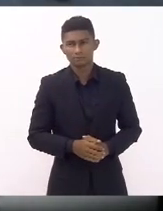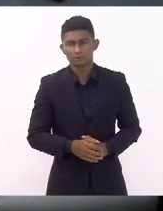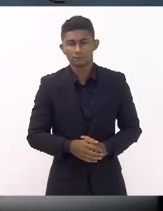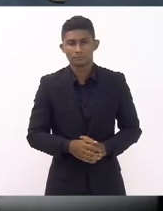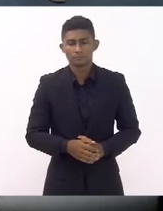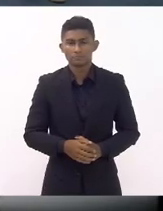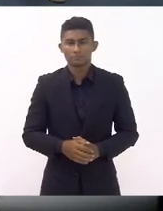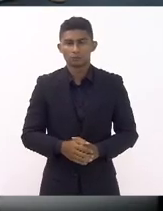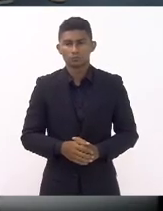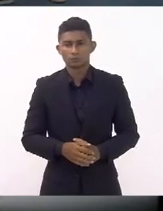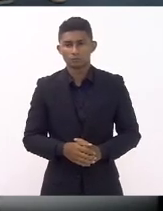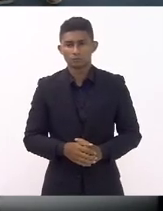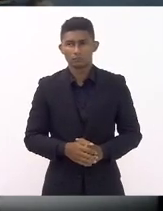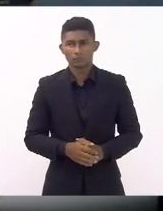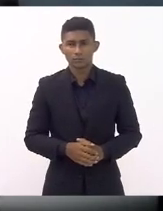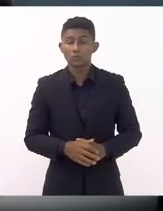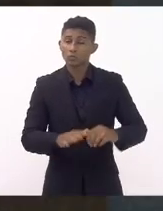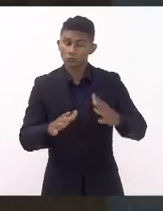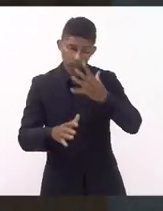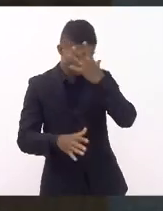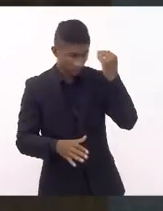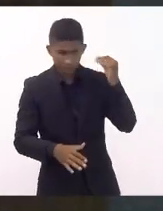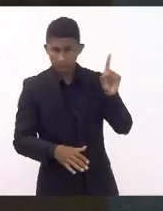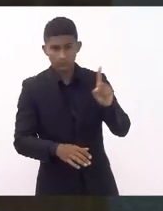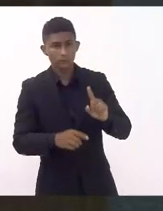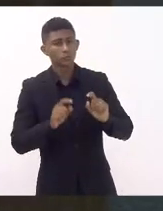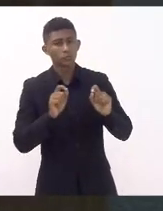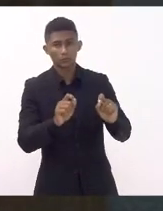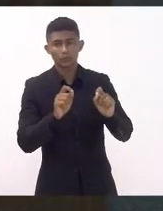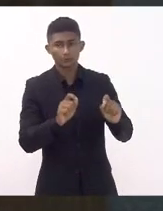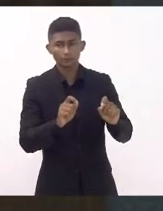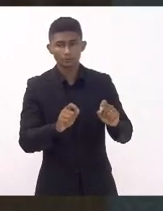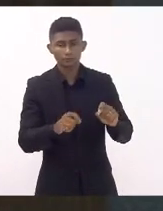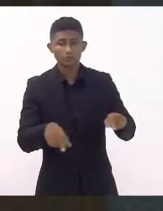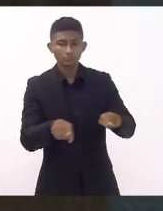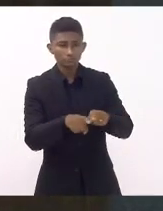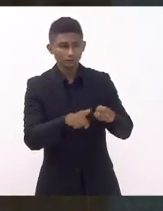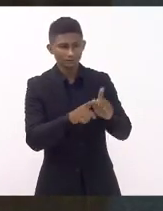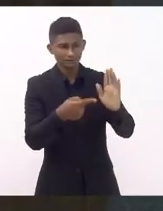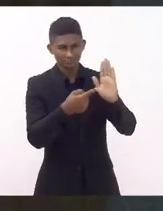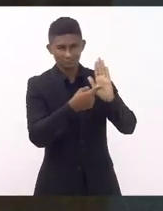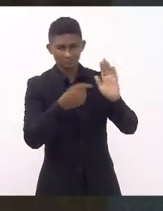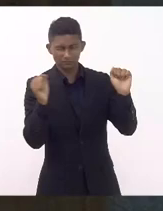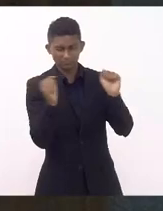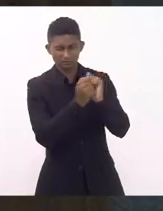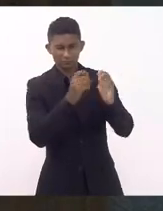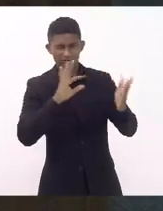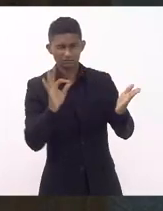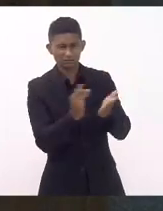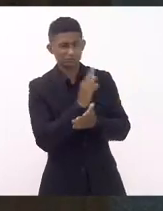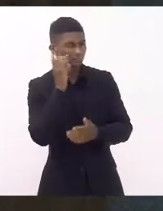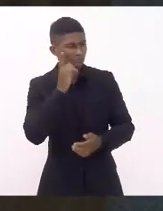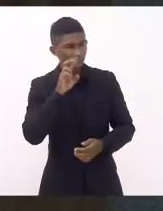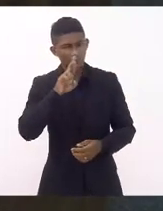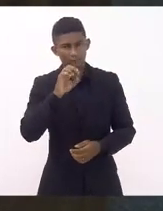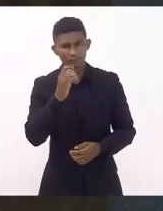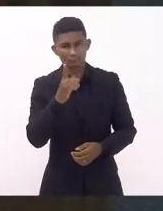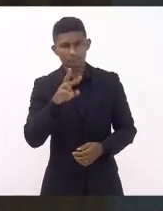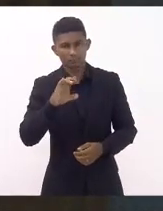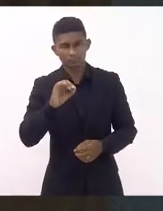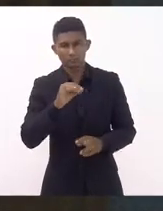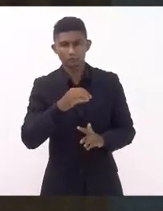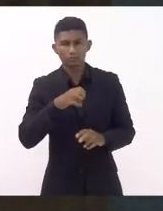da coautoria. Não esquecendo de colocar também a coautoria do deputado Rodrigo Amorim, Márcio Pacheco,